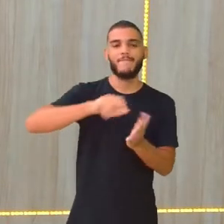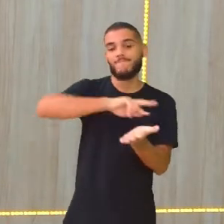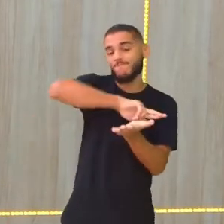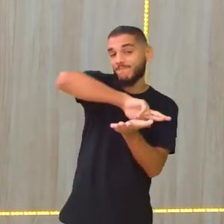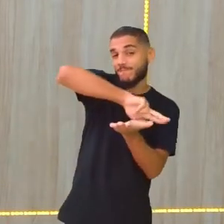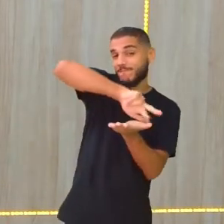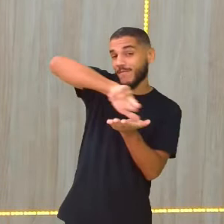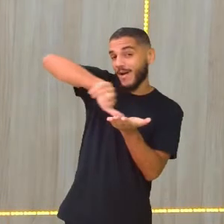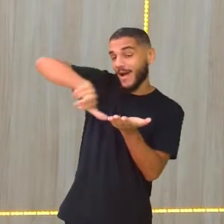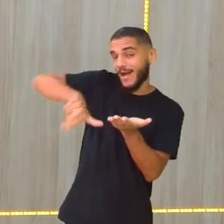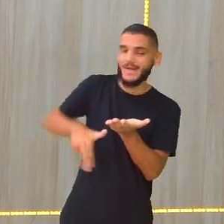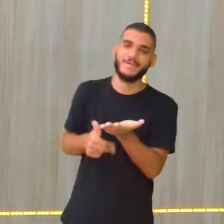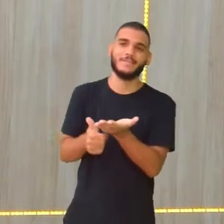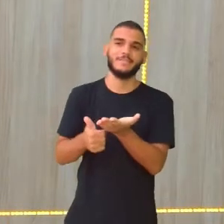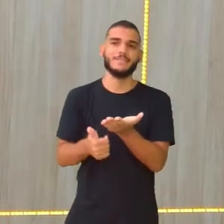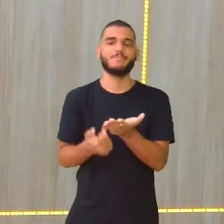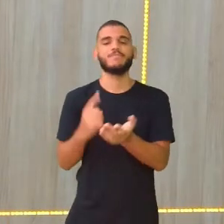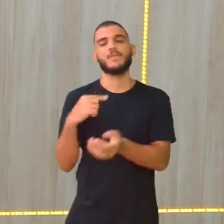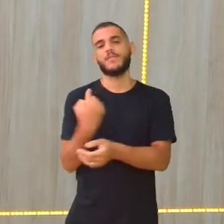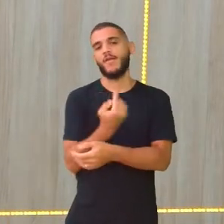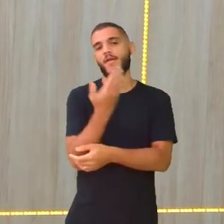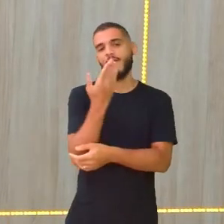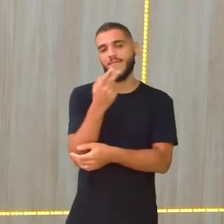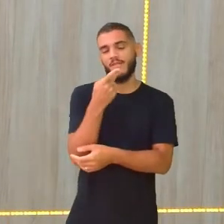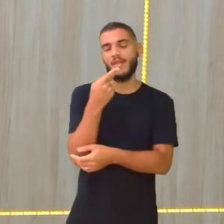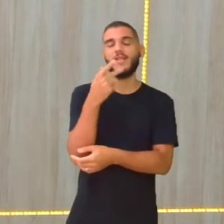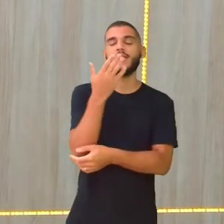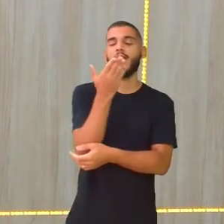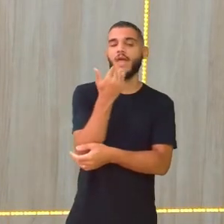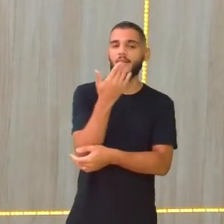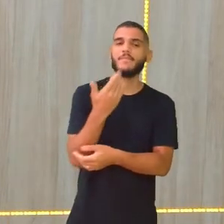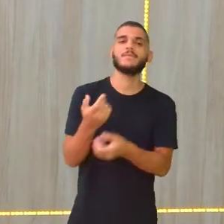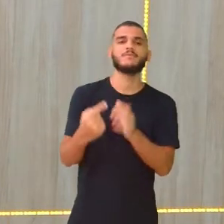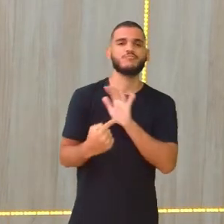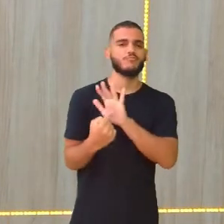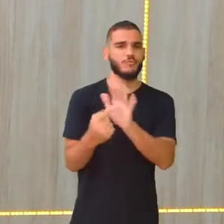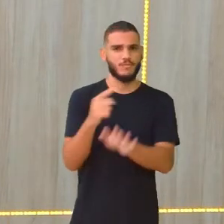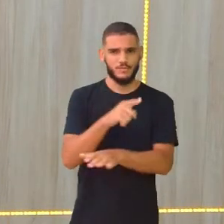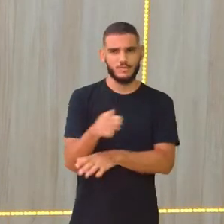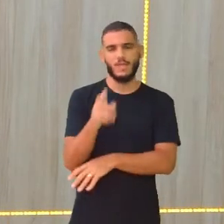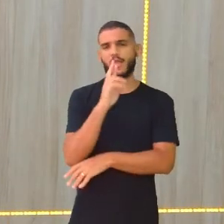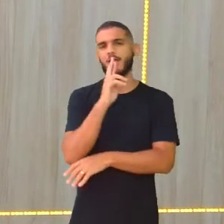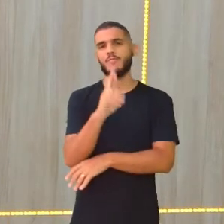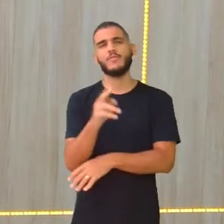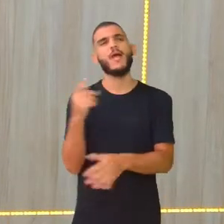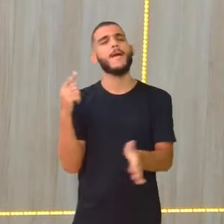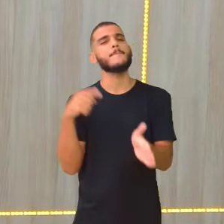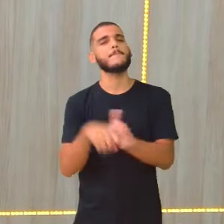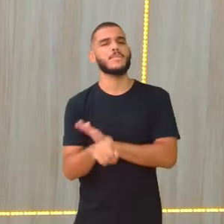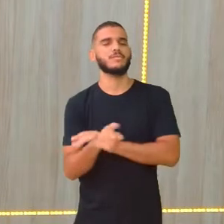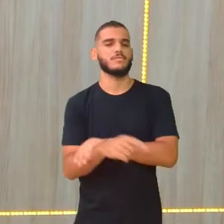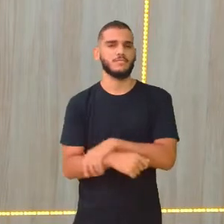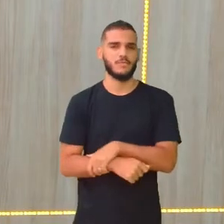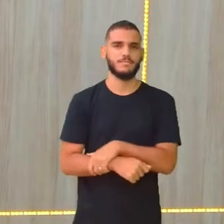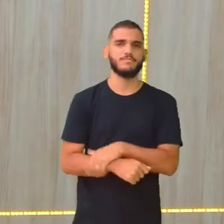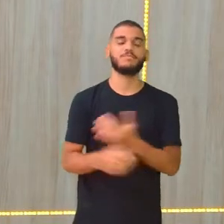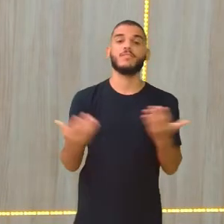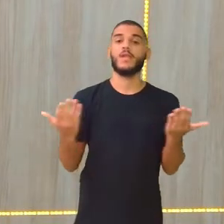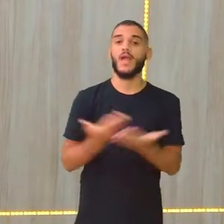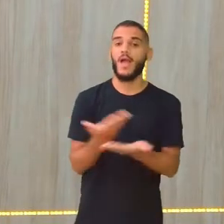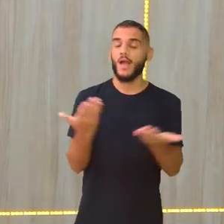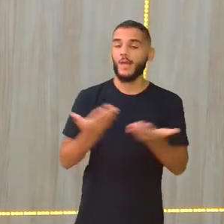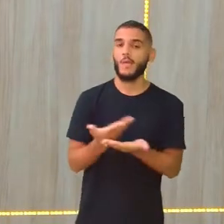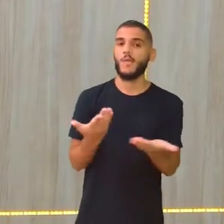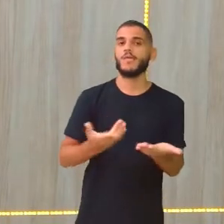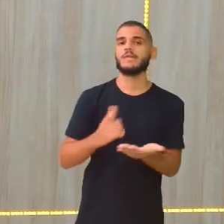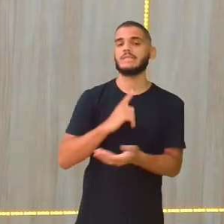falando bastante de alimento, eu estou trazendo em relação à alimentação para responder aquele questionamento. Então, agora a gente parte